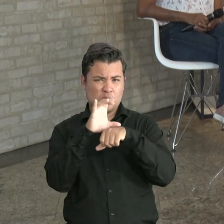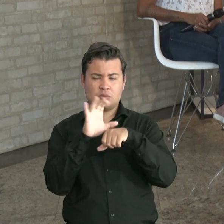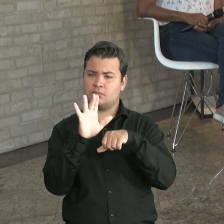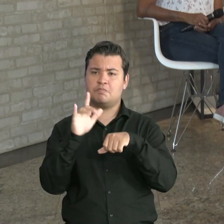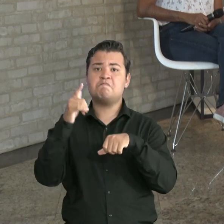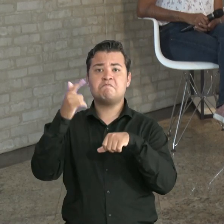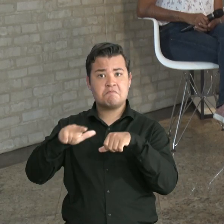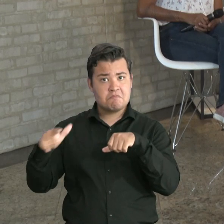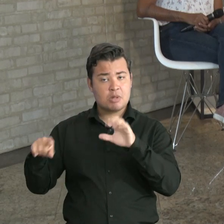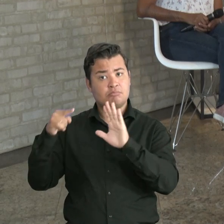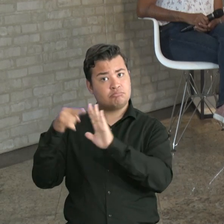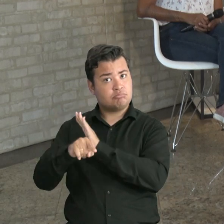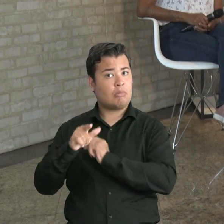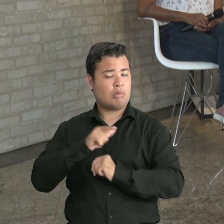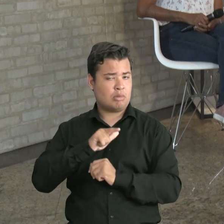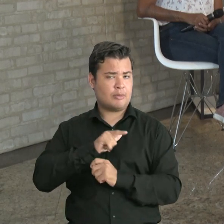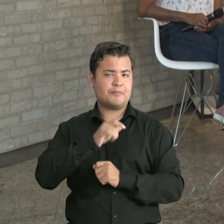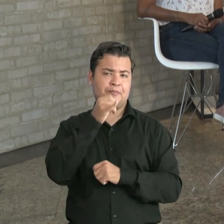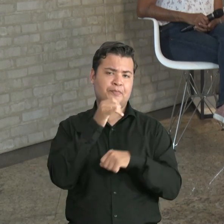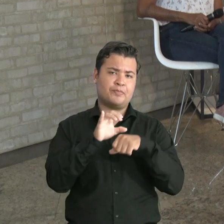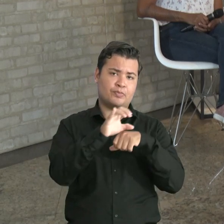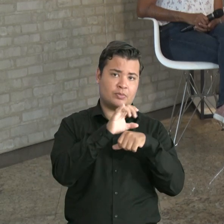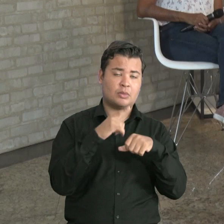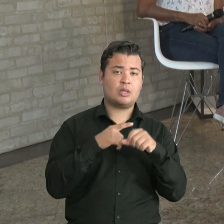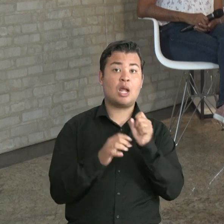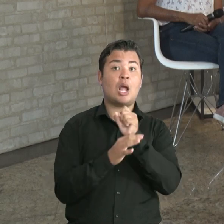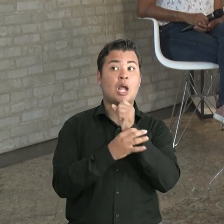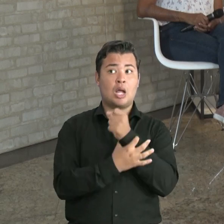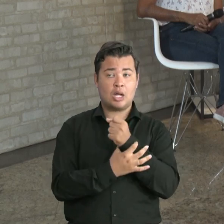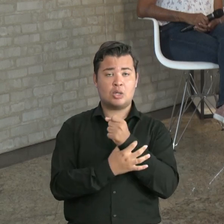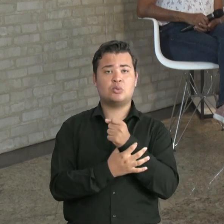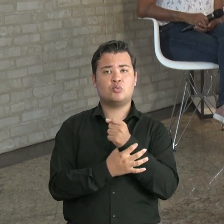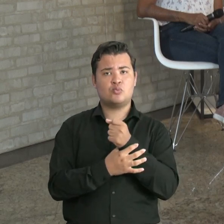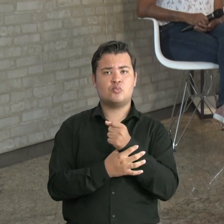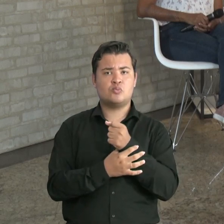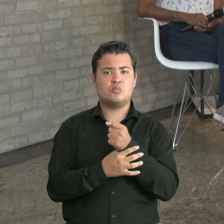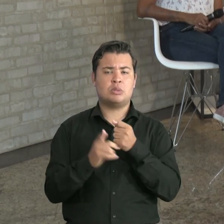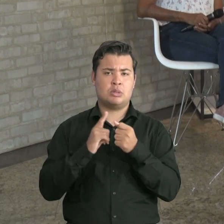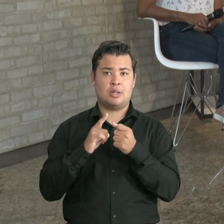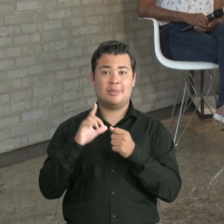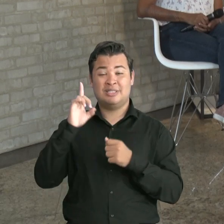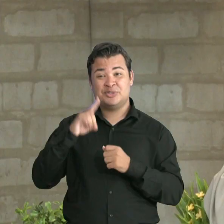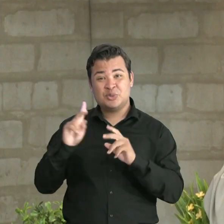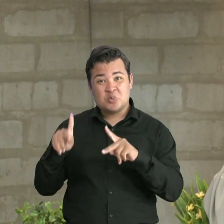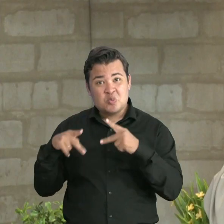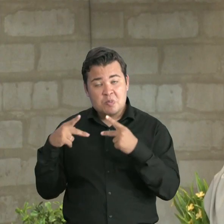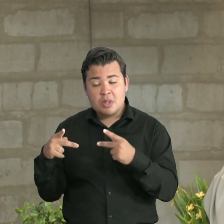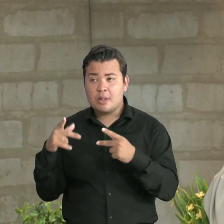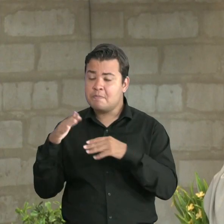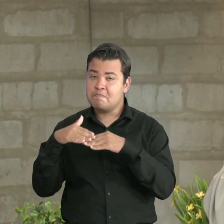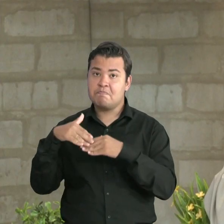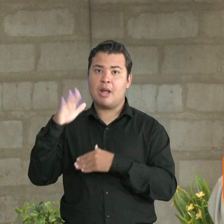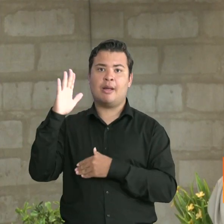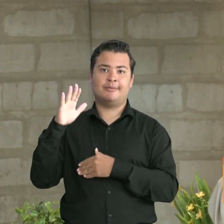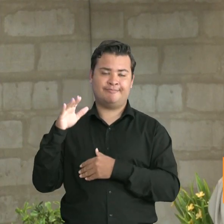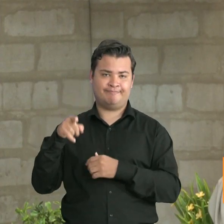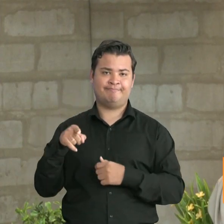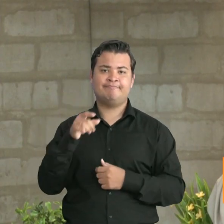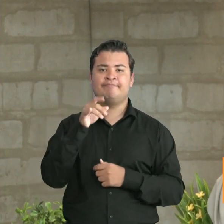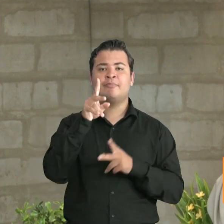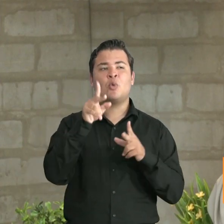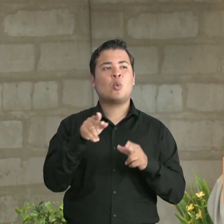nossa Carta Constitucional tem alguns direitos e garantias fundamentais, mas falar de direitos humanos é ir além delas. Como a professora Luciana está